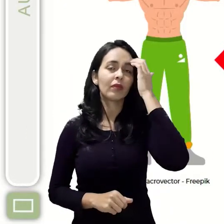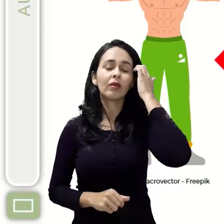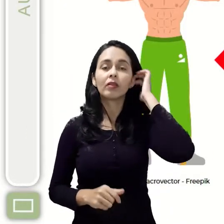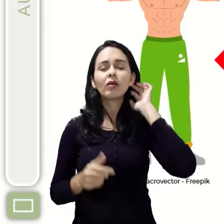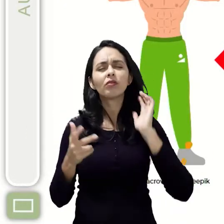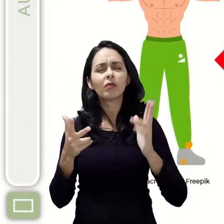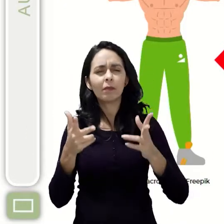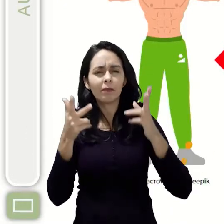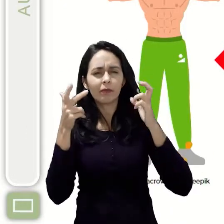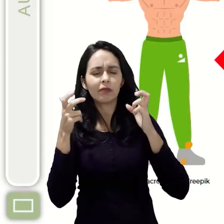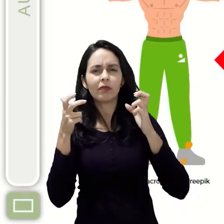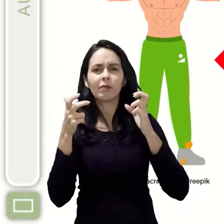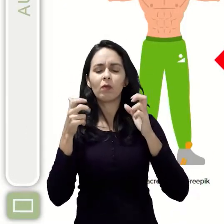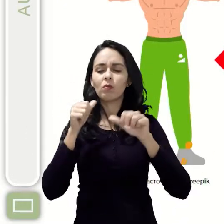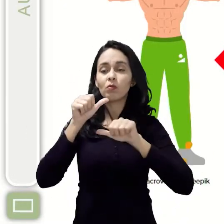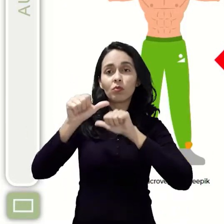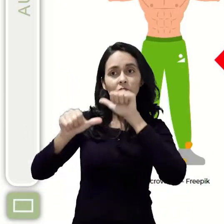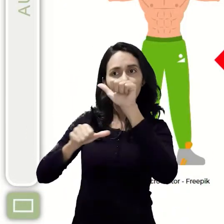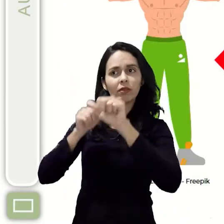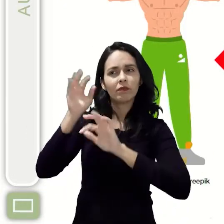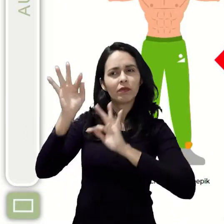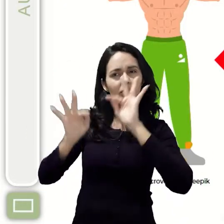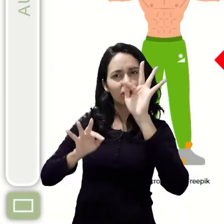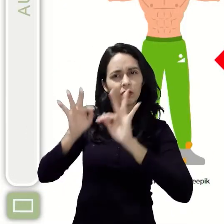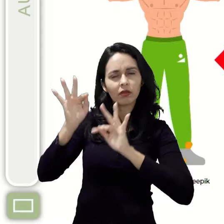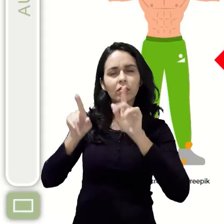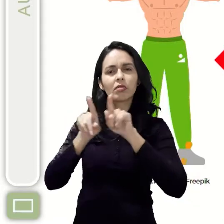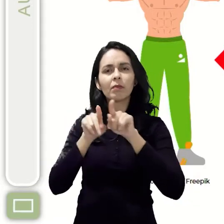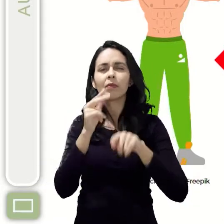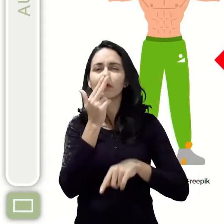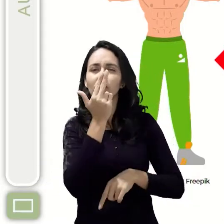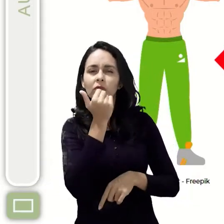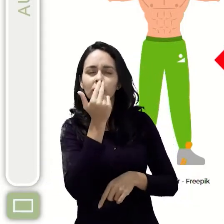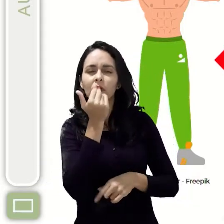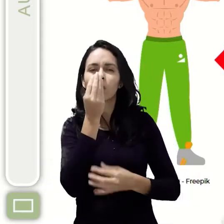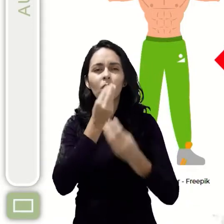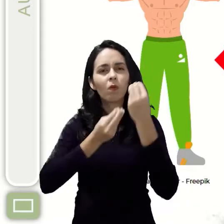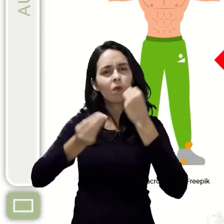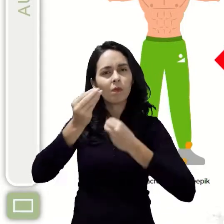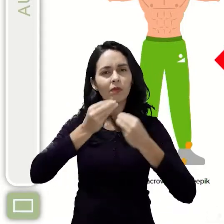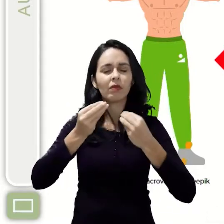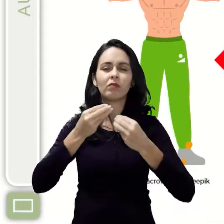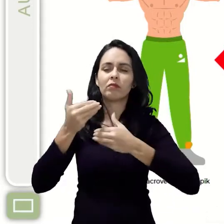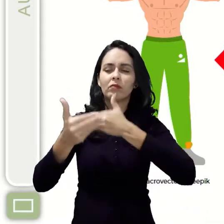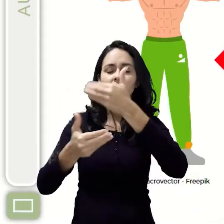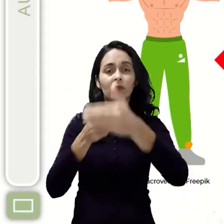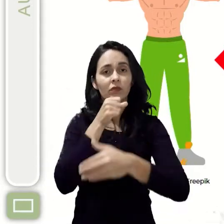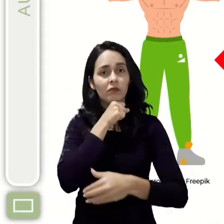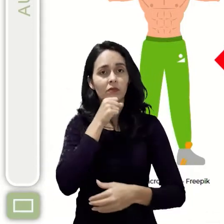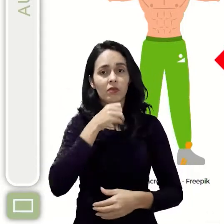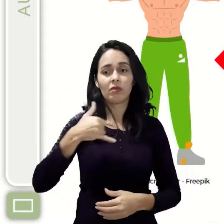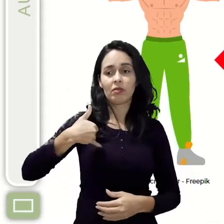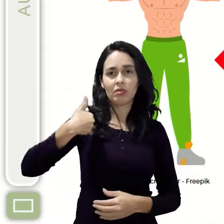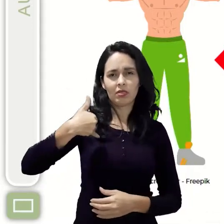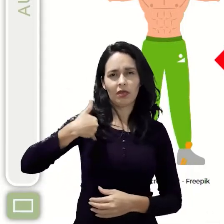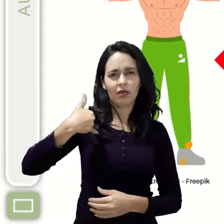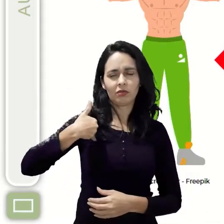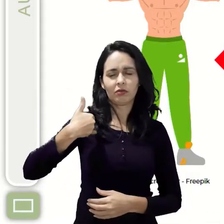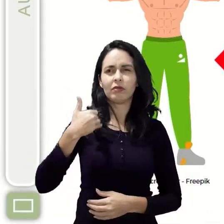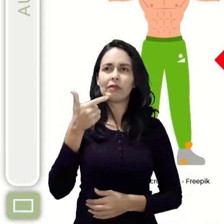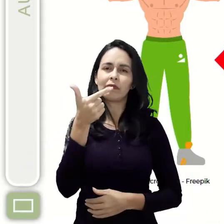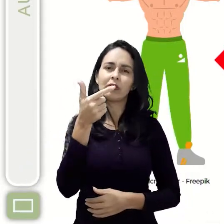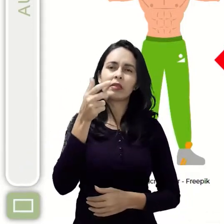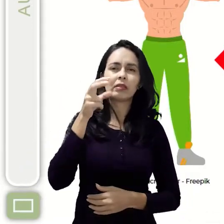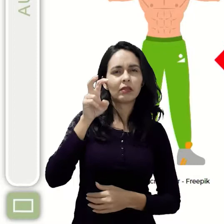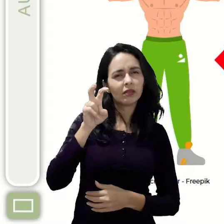verificamos a alteração fisiológica e as consequências nutricionais de envelhecimento a gente verifica aqui a partir dos 25